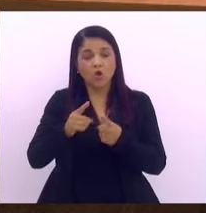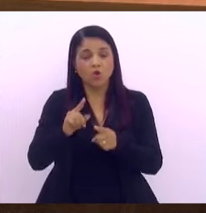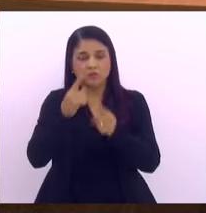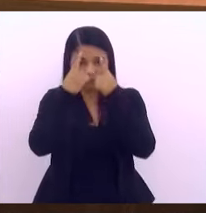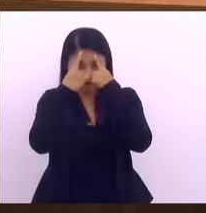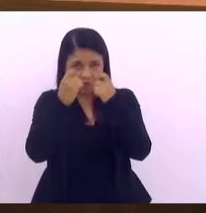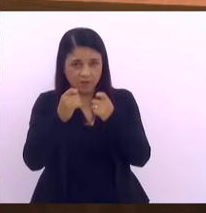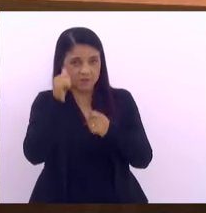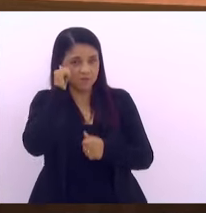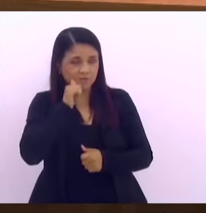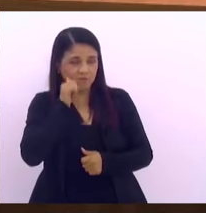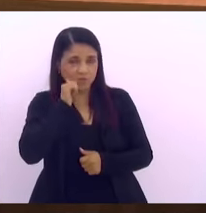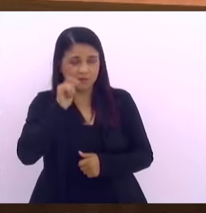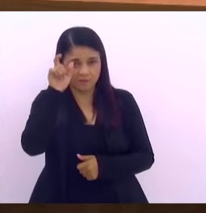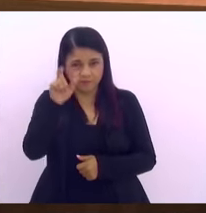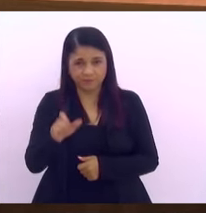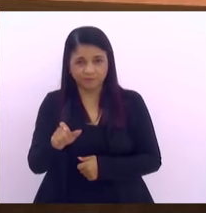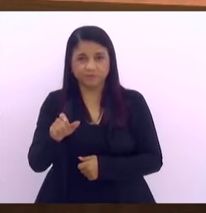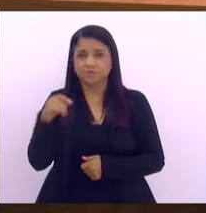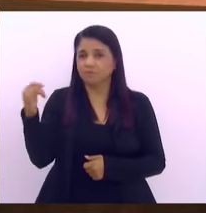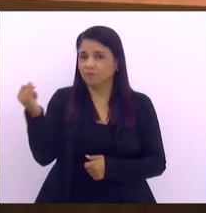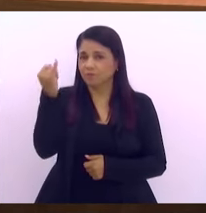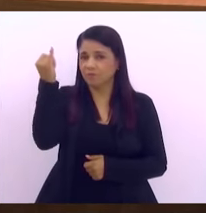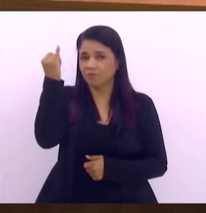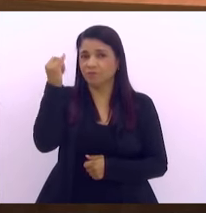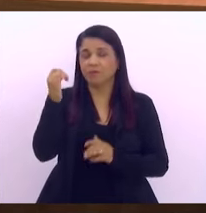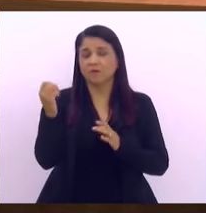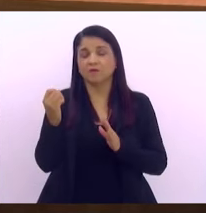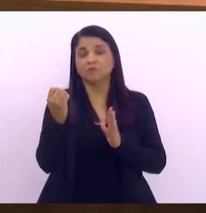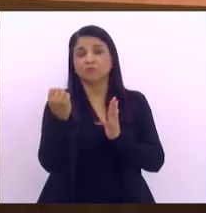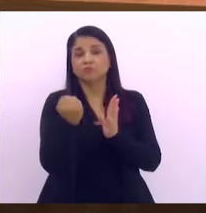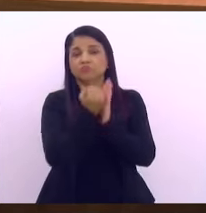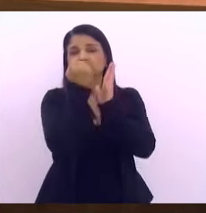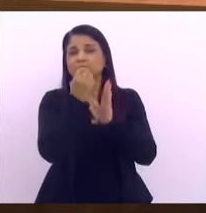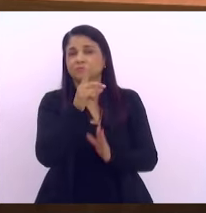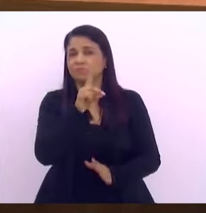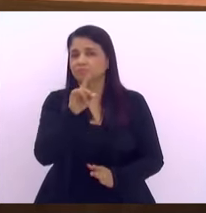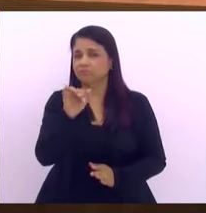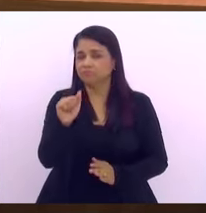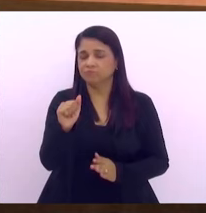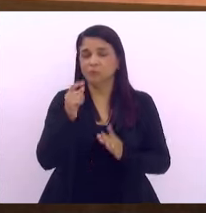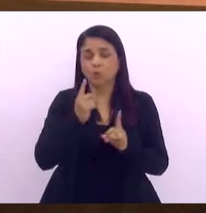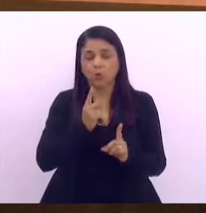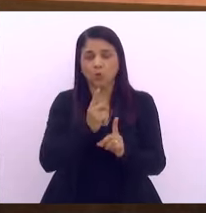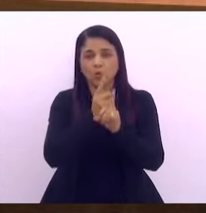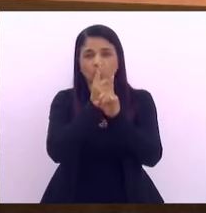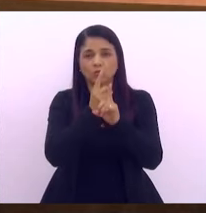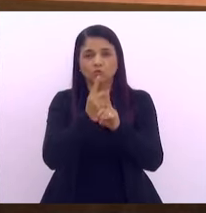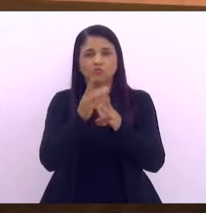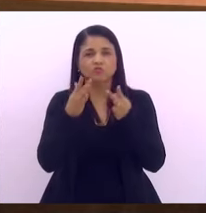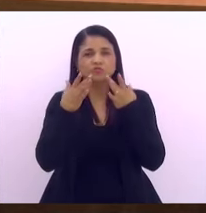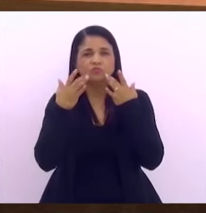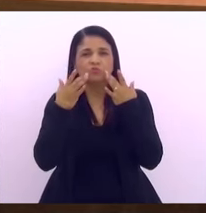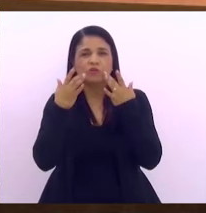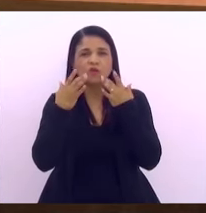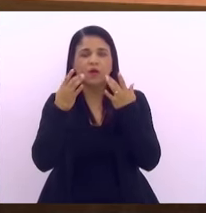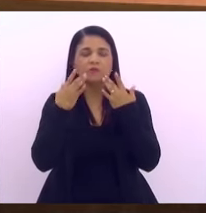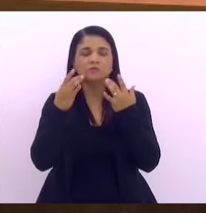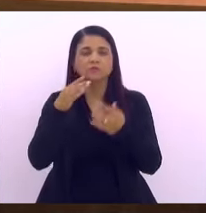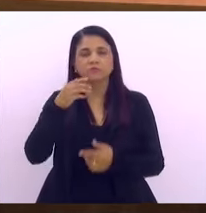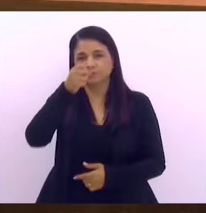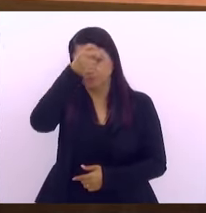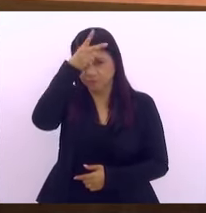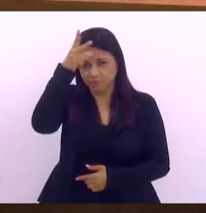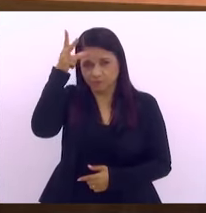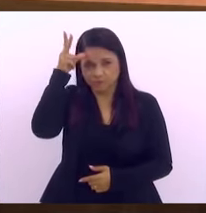Mulher. Importante dizer que essa é uma data que marca ali um encontro no Teatro Municipal de São Paulo,